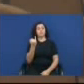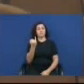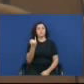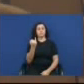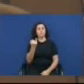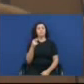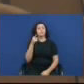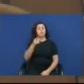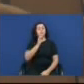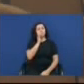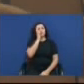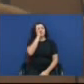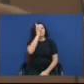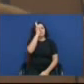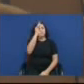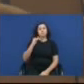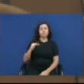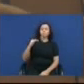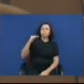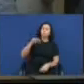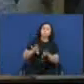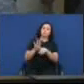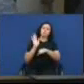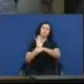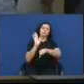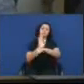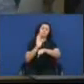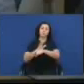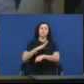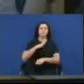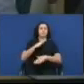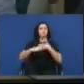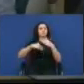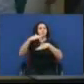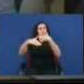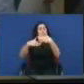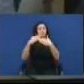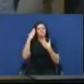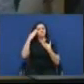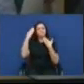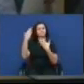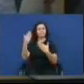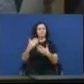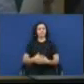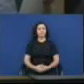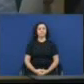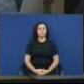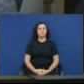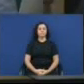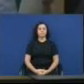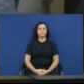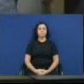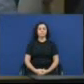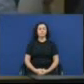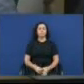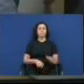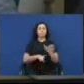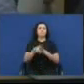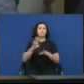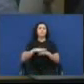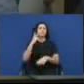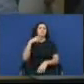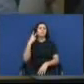vocês, quando crescerem, possam colaborar com a nossa cidade. Muito obrigado. Mais um vereador júnior